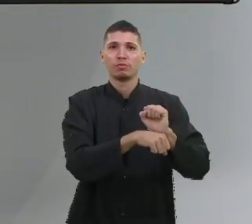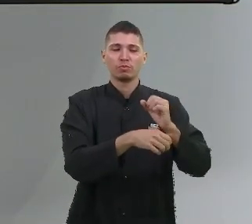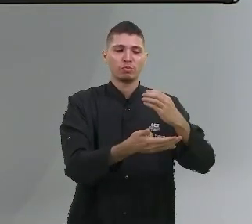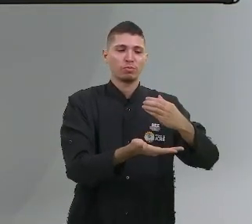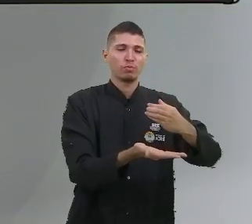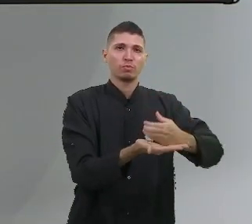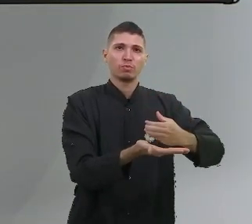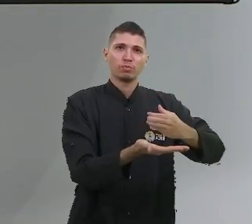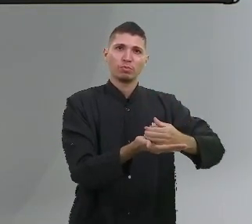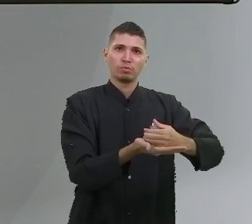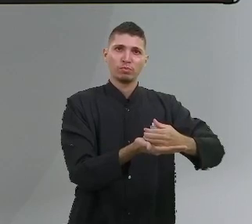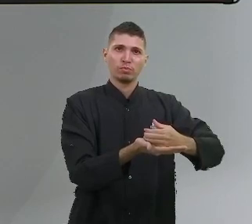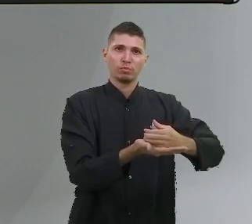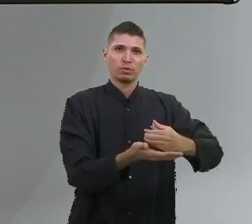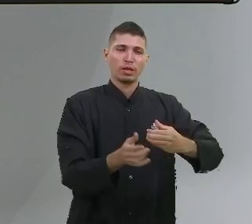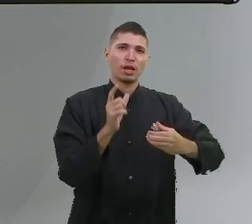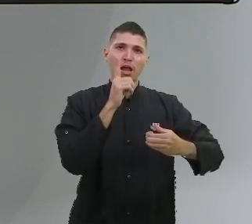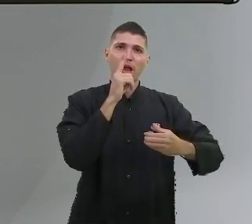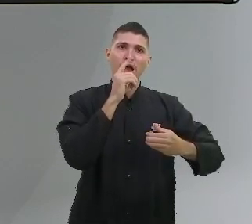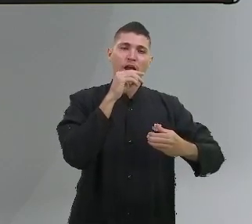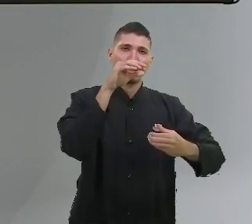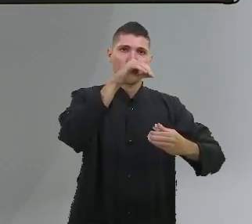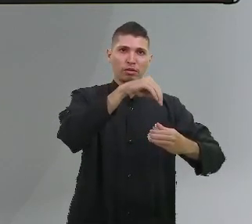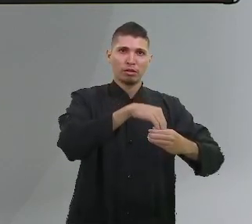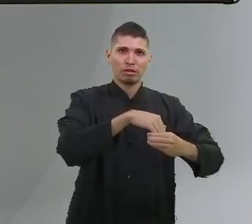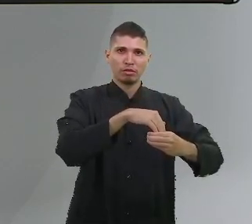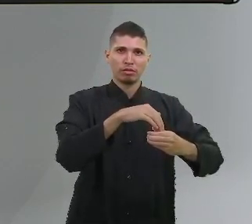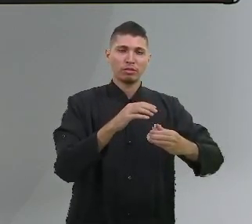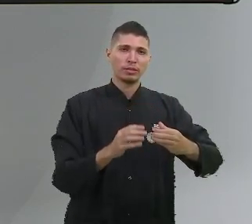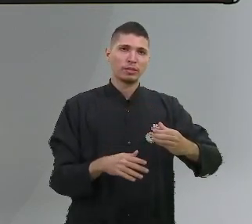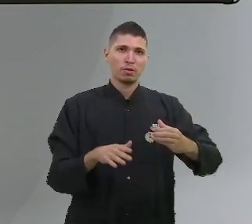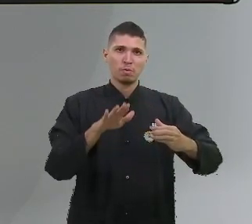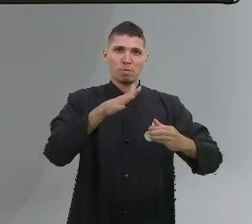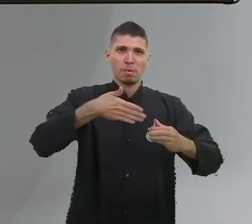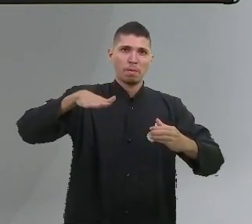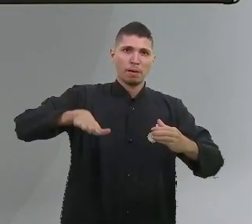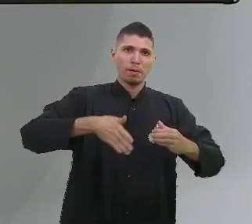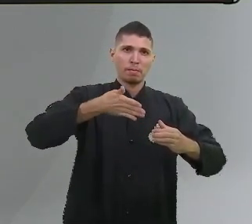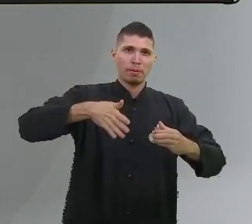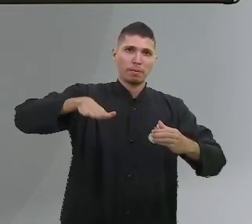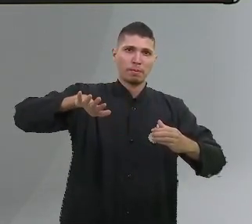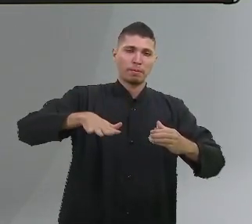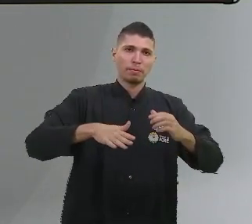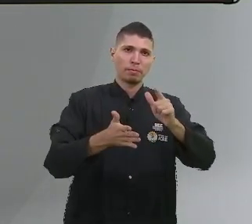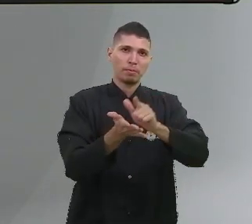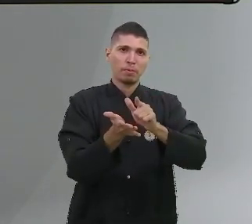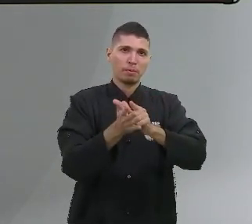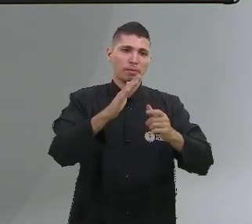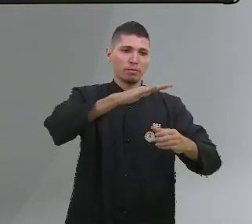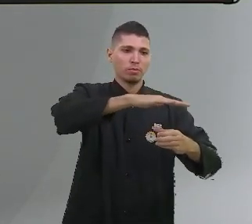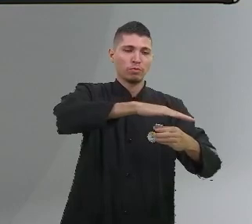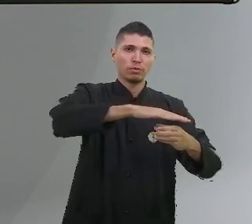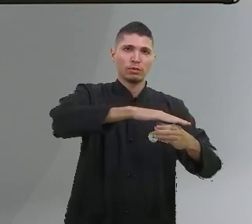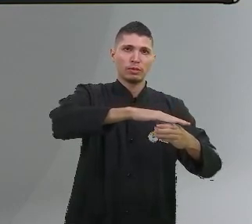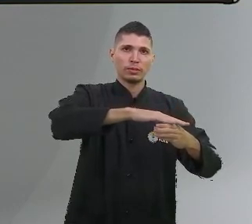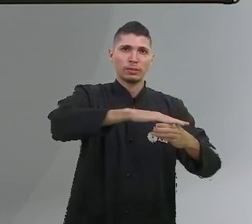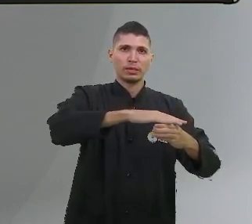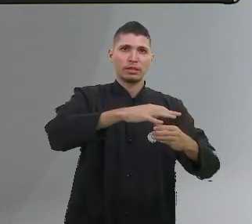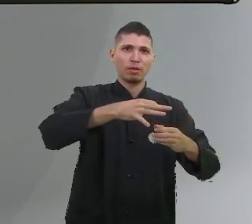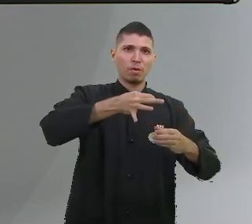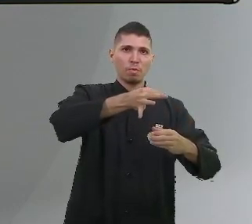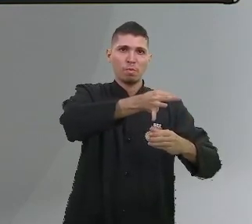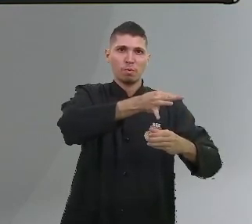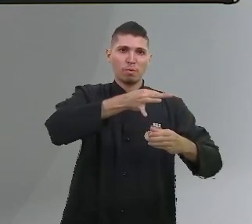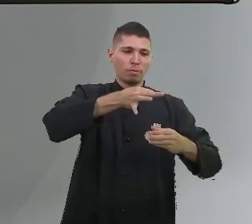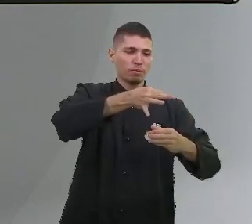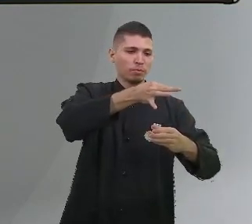água, um papel sobre esse copo e uma moeda.